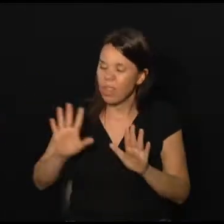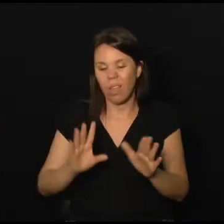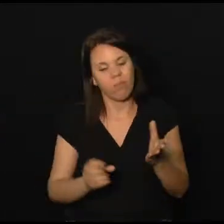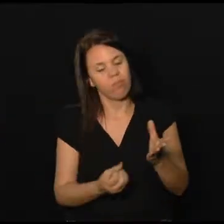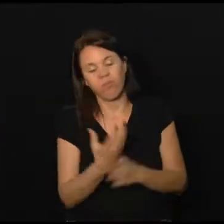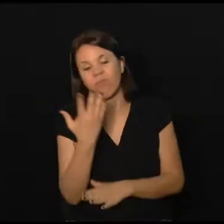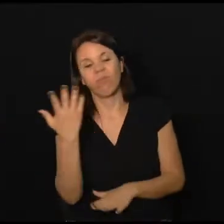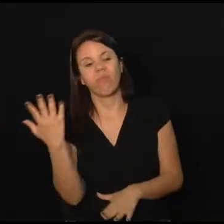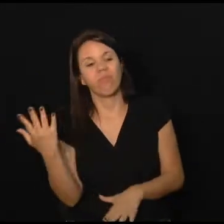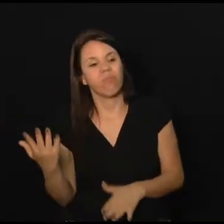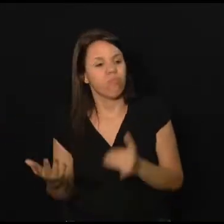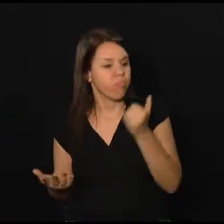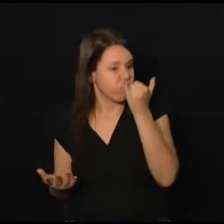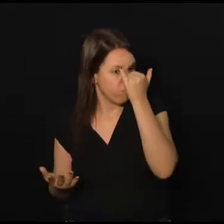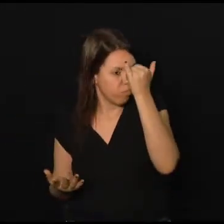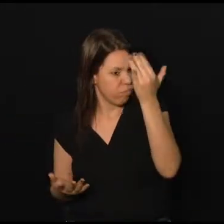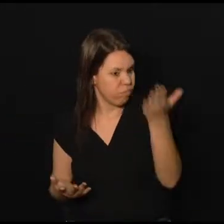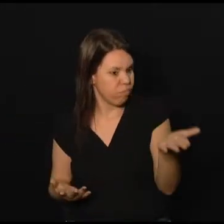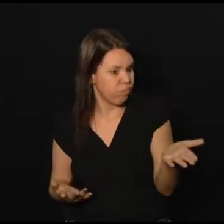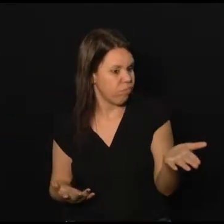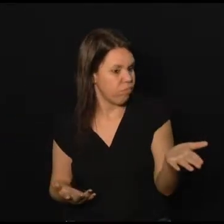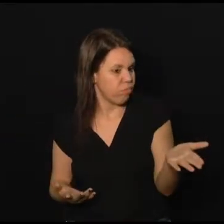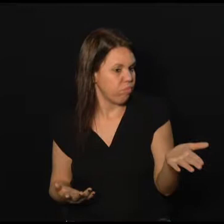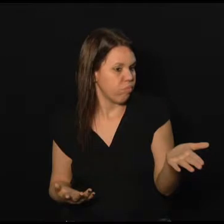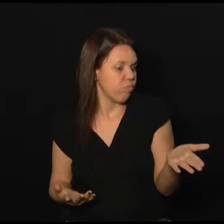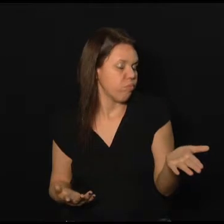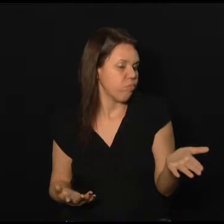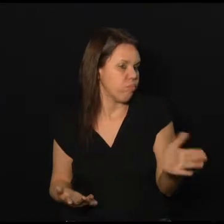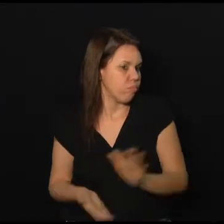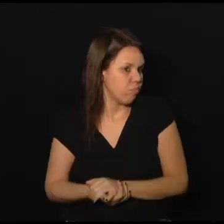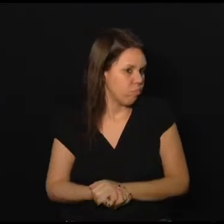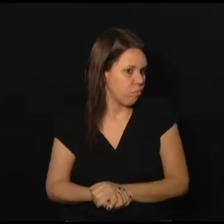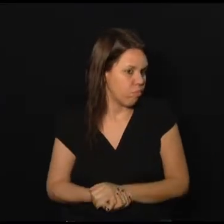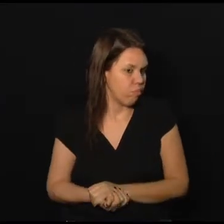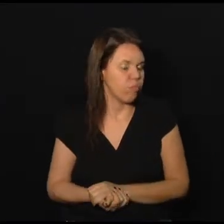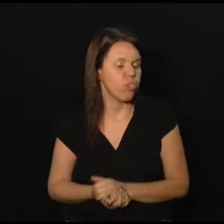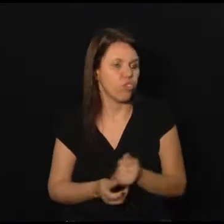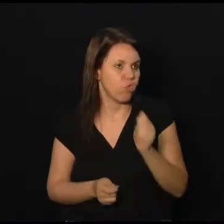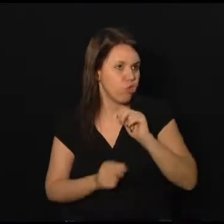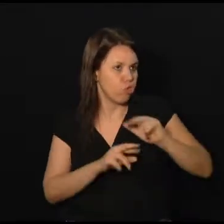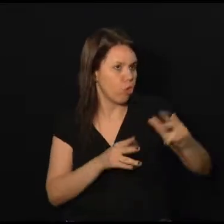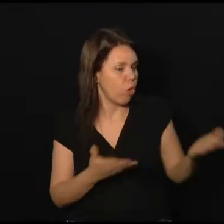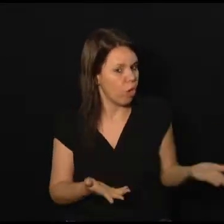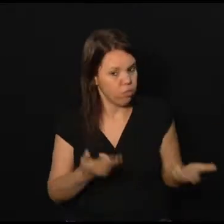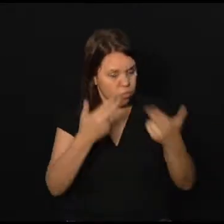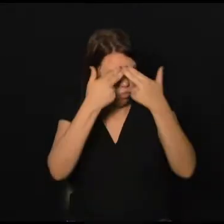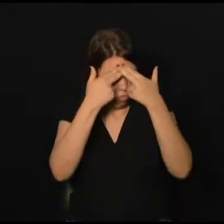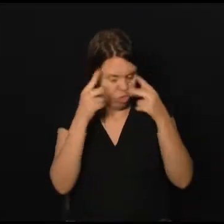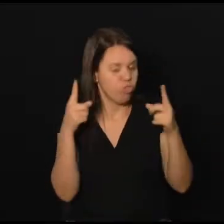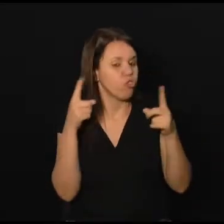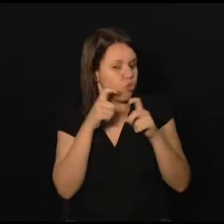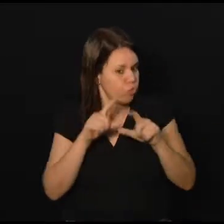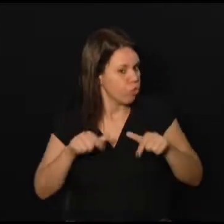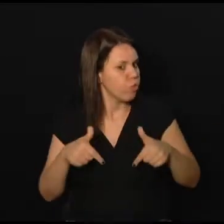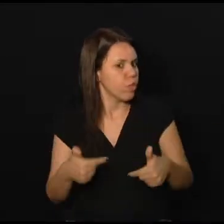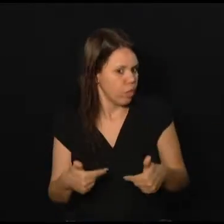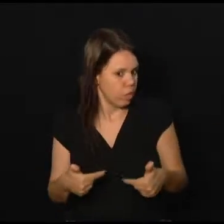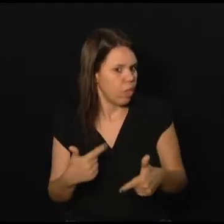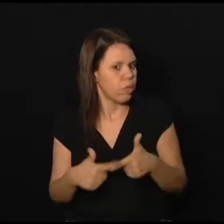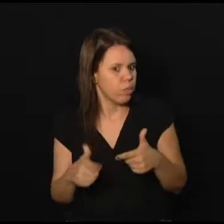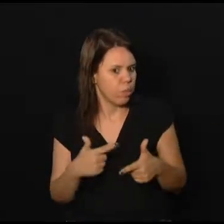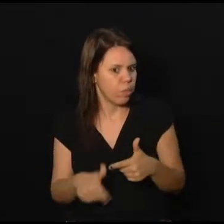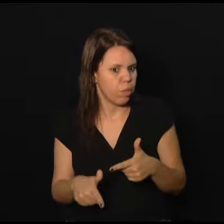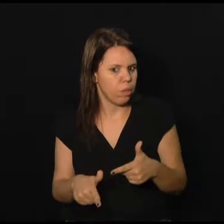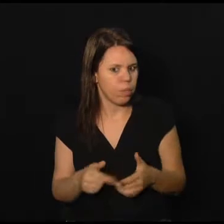você se depara com uma situação como essa, não é? Então, é traumático, é difícil enfrentar essa situação. Então, o